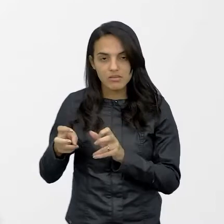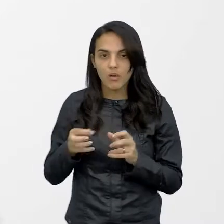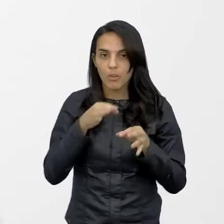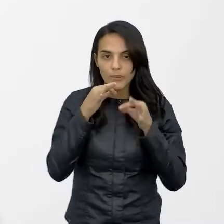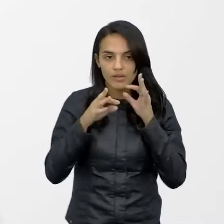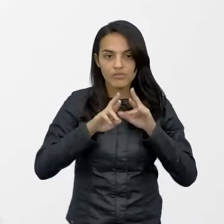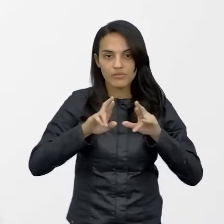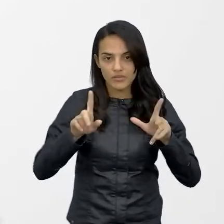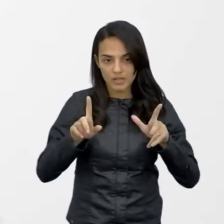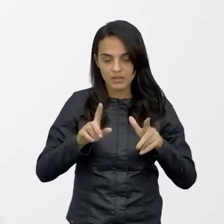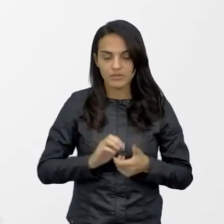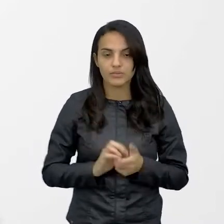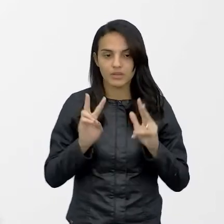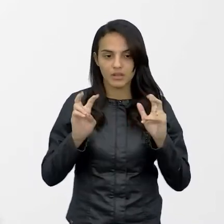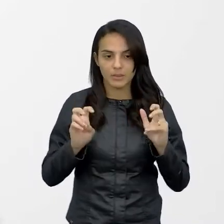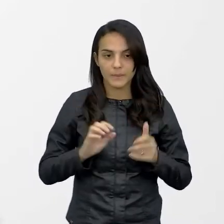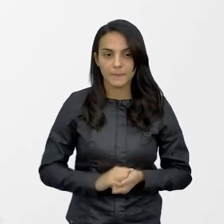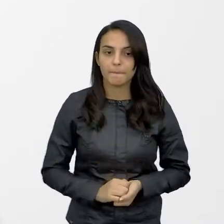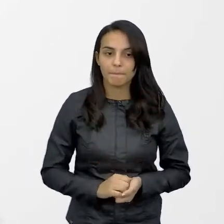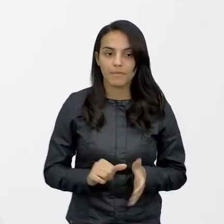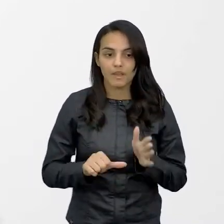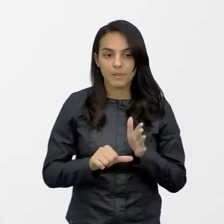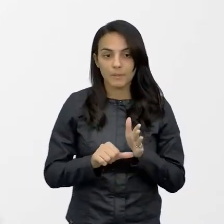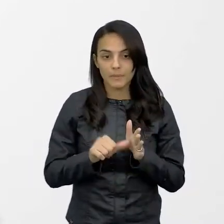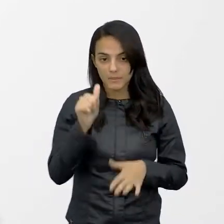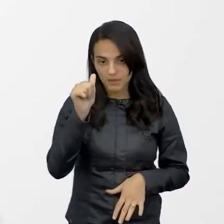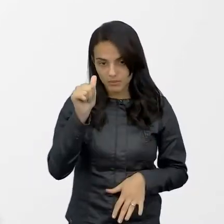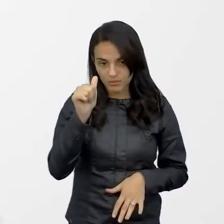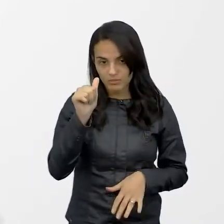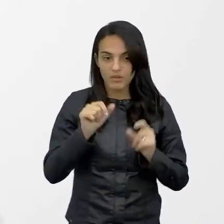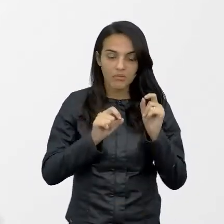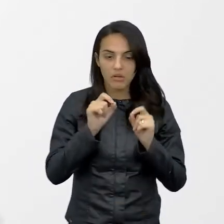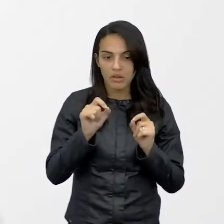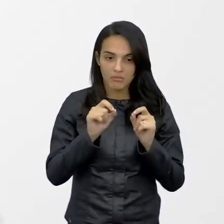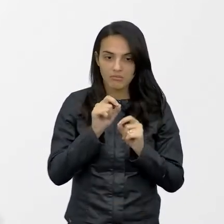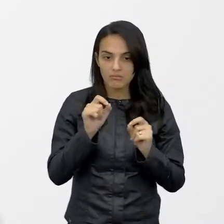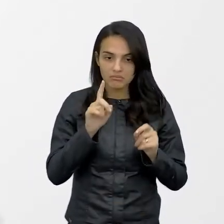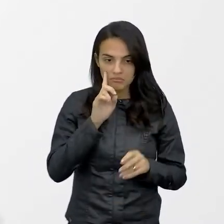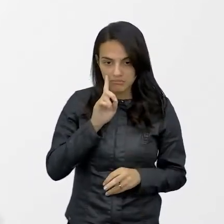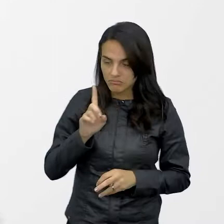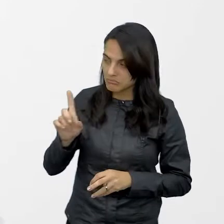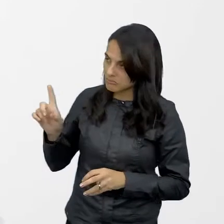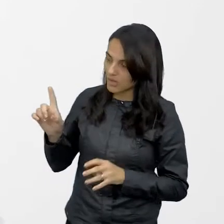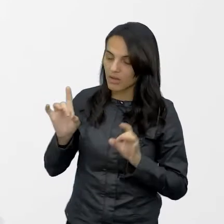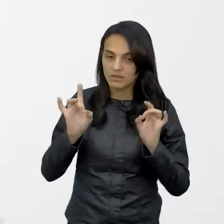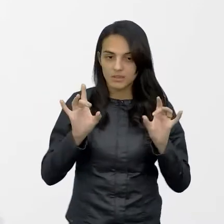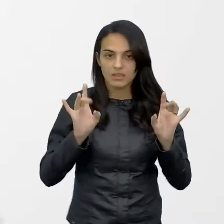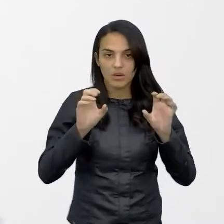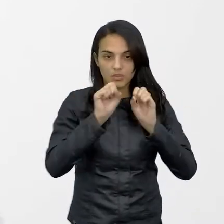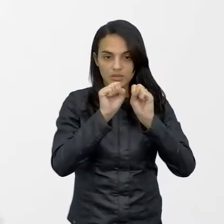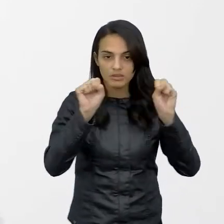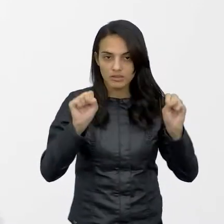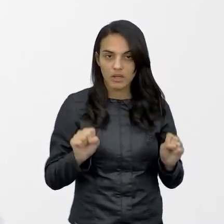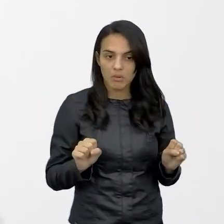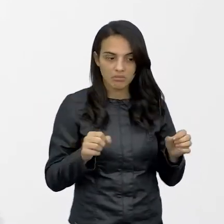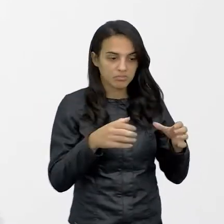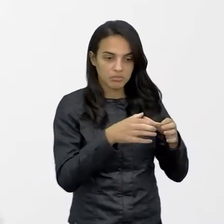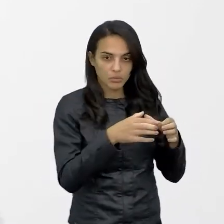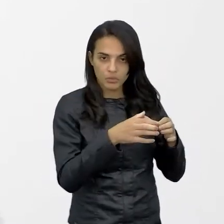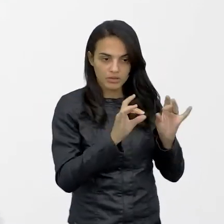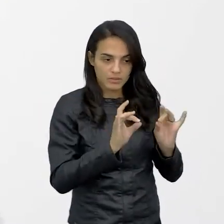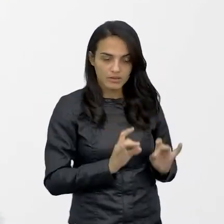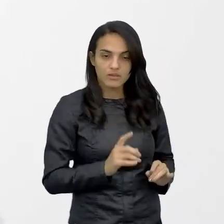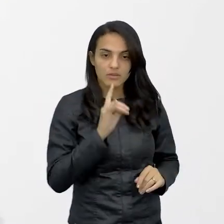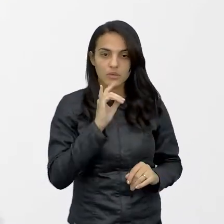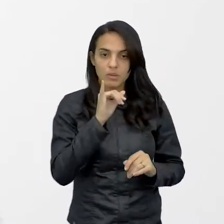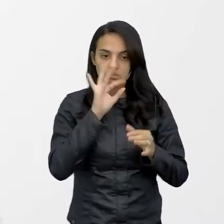sobre o assunto. Em primeiro lugar, um sistema complexo é uma classe especial de sistema. Um sistema é